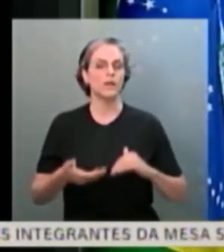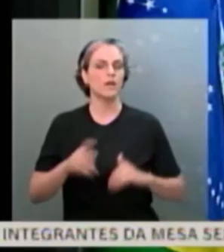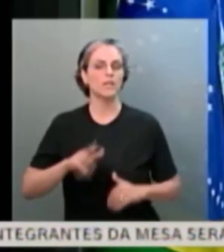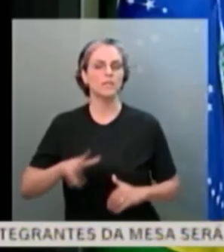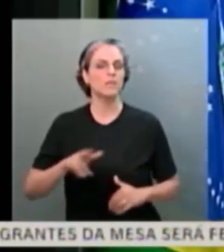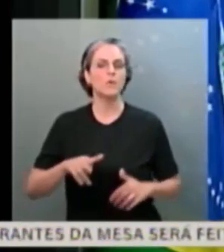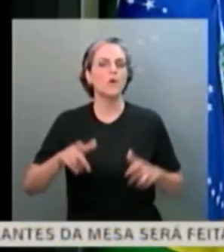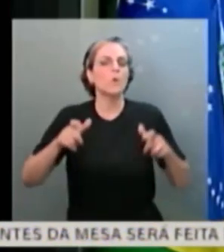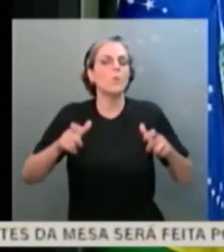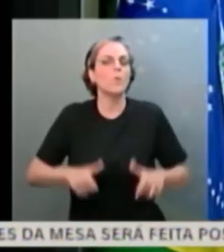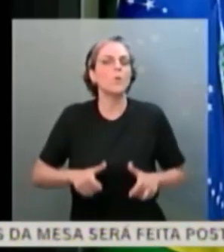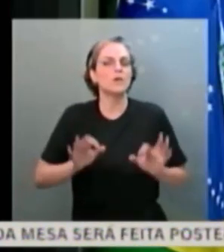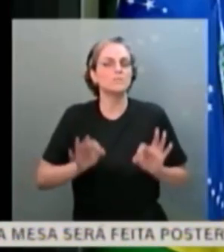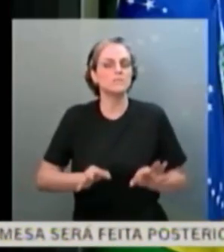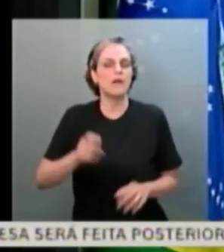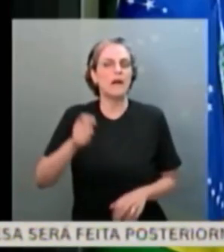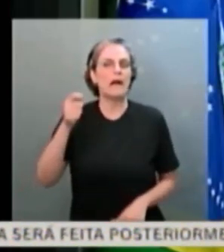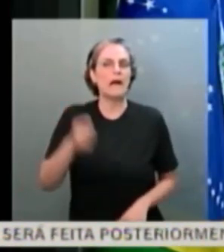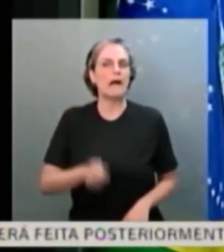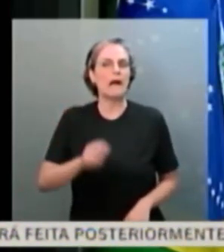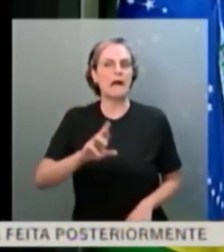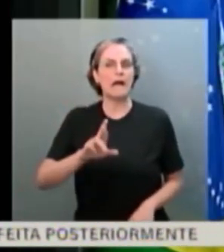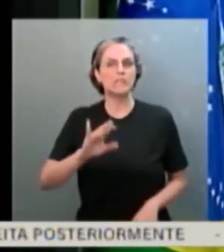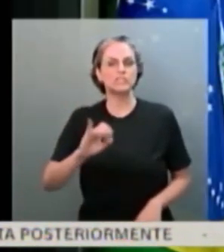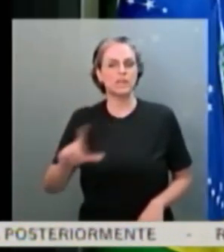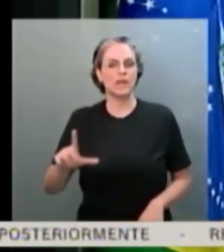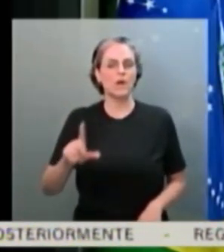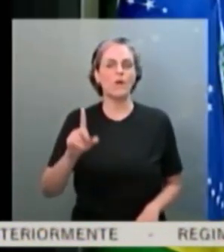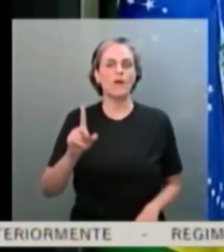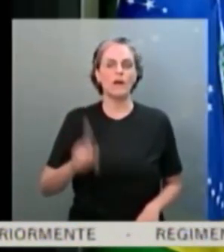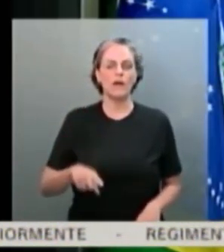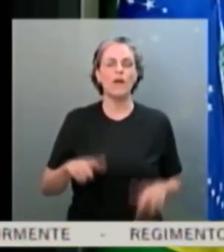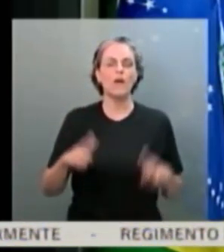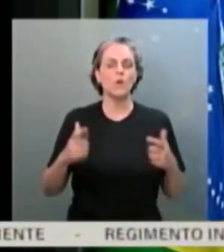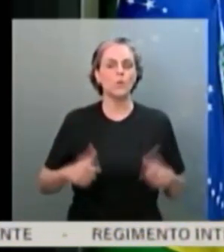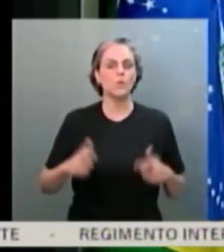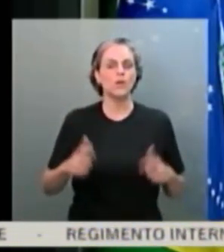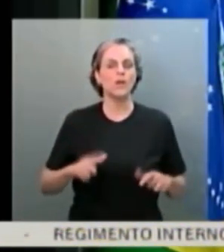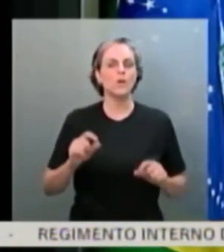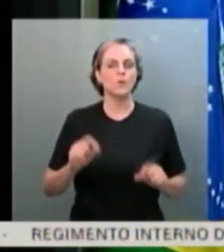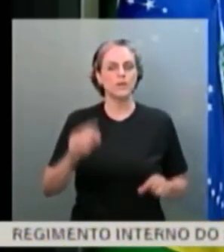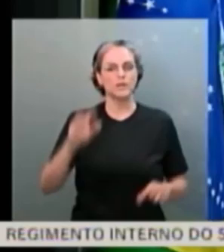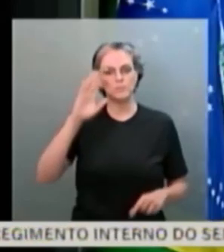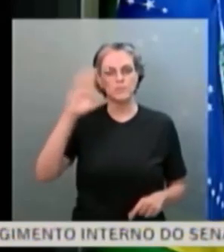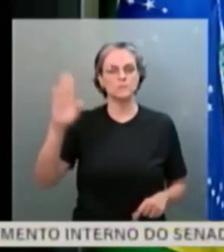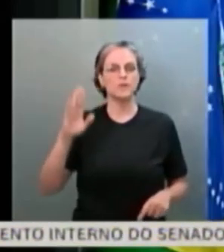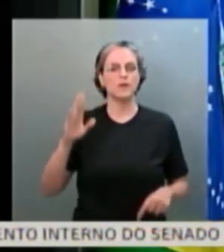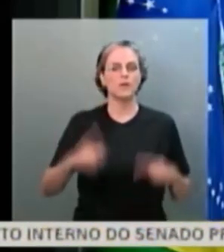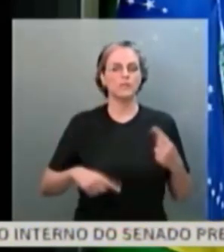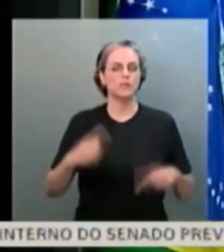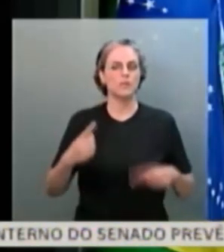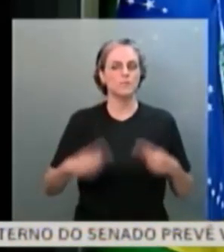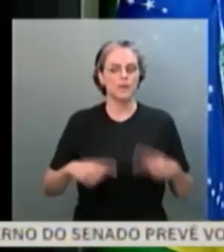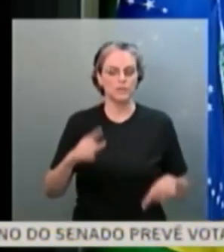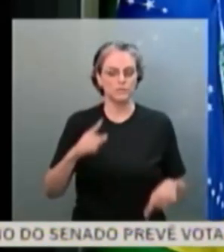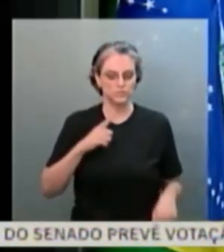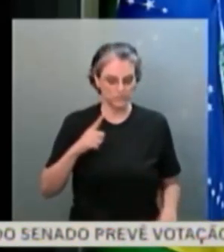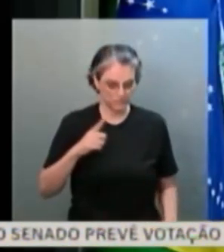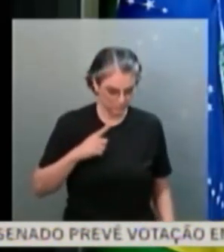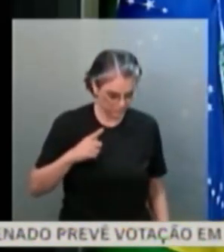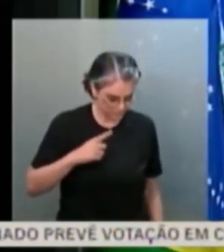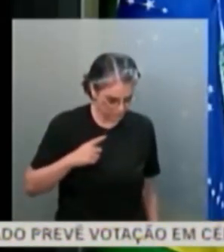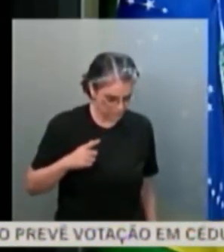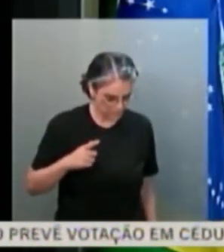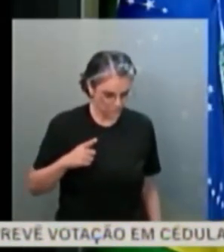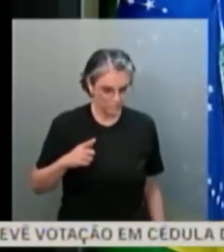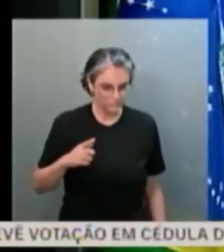casa do radicalismo. O Congresso Nacional é a casa dos grandes debates, do entendimento.